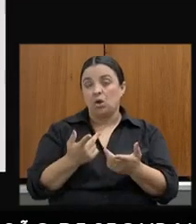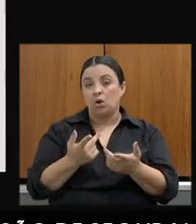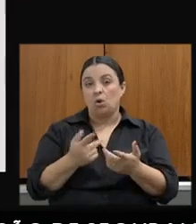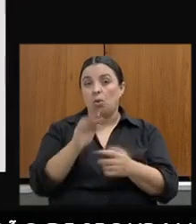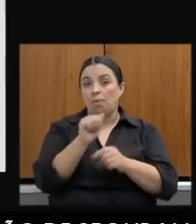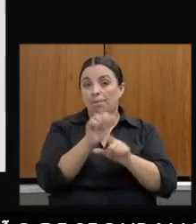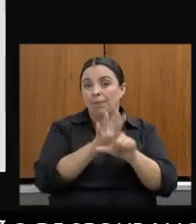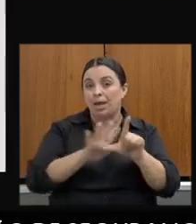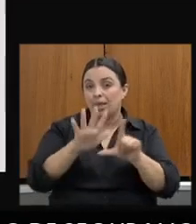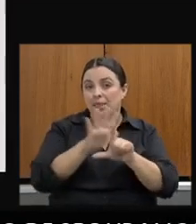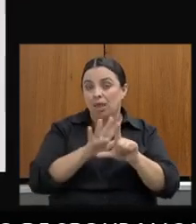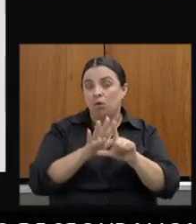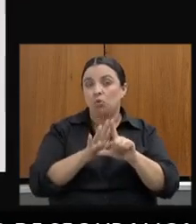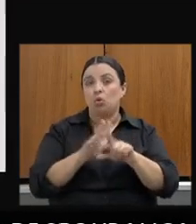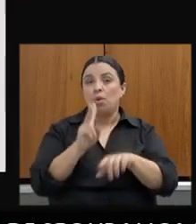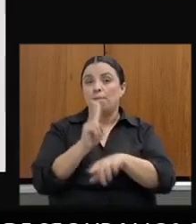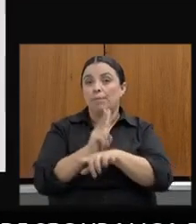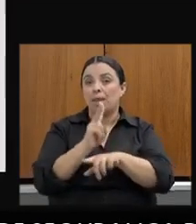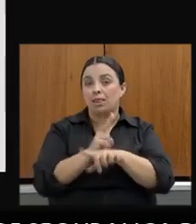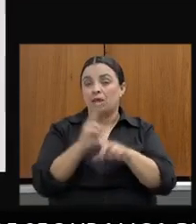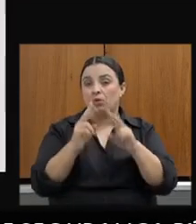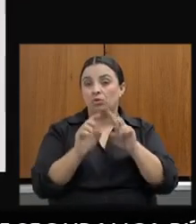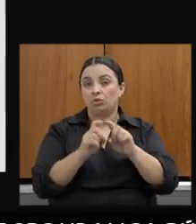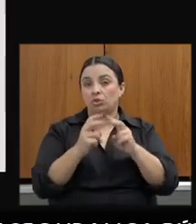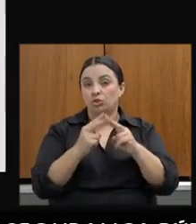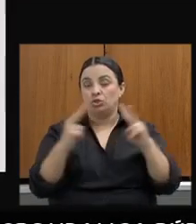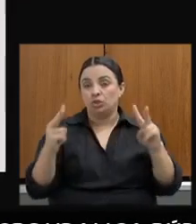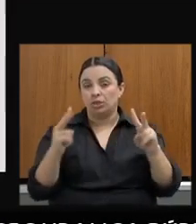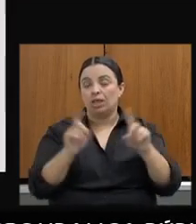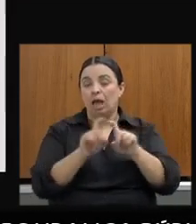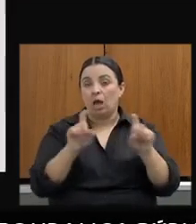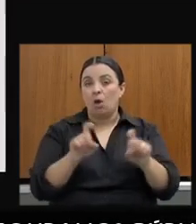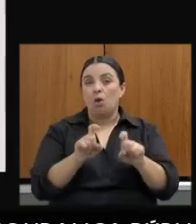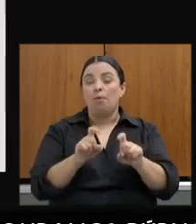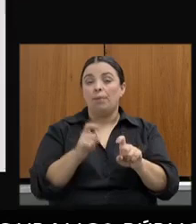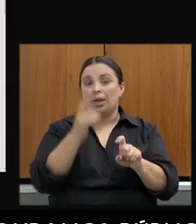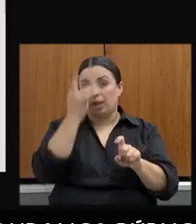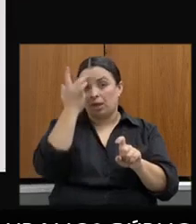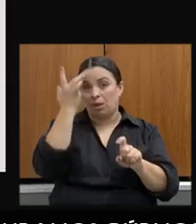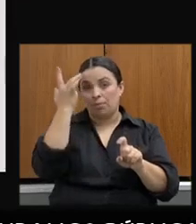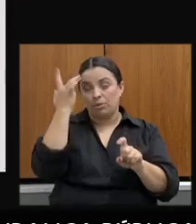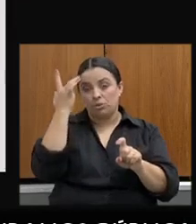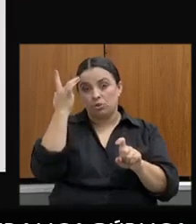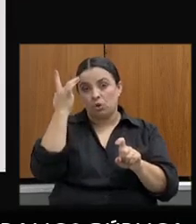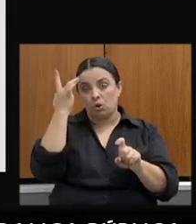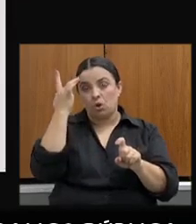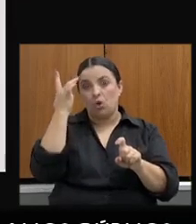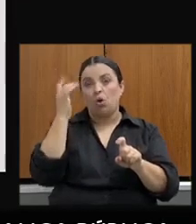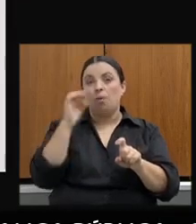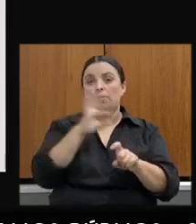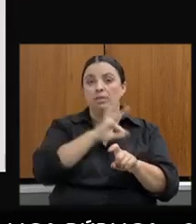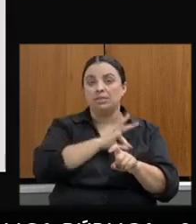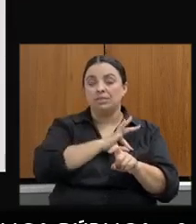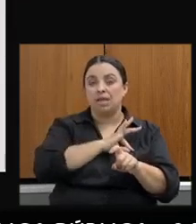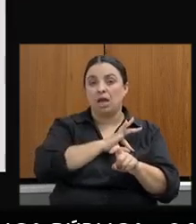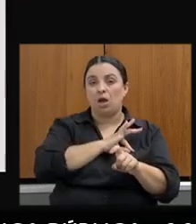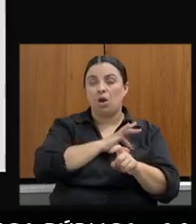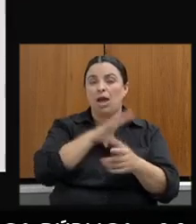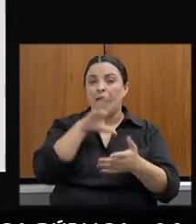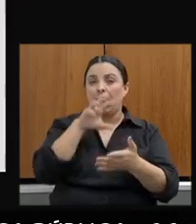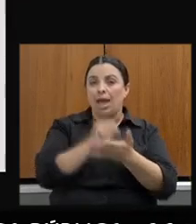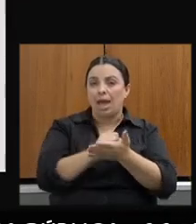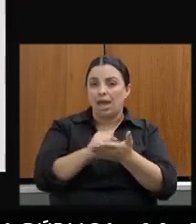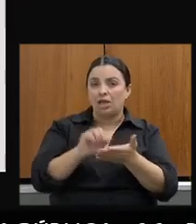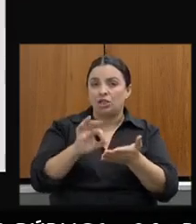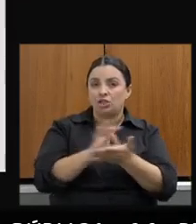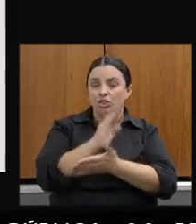condutor registre o momento de chegada dele da ocorrência na unidade policial a fim